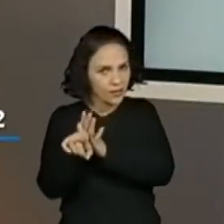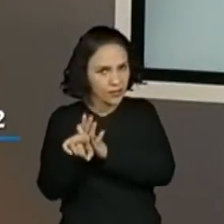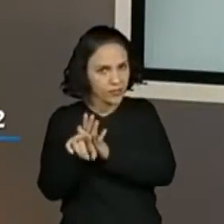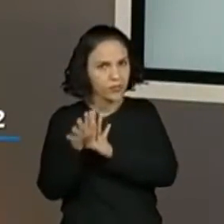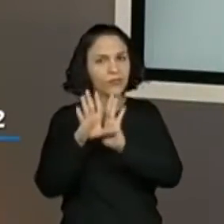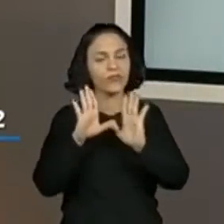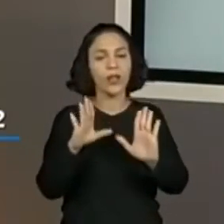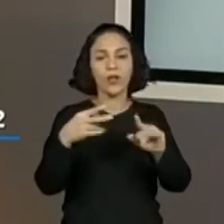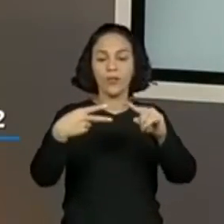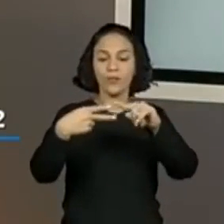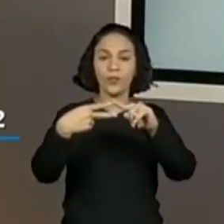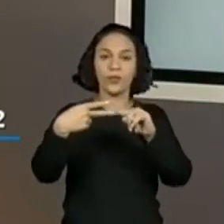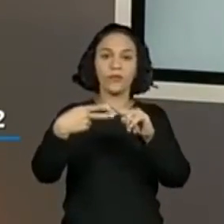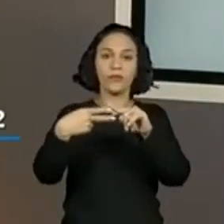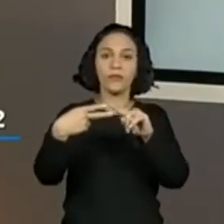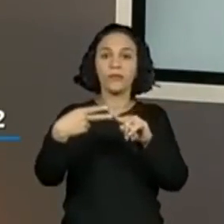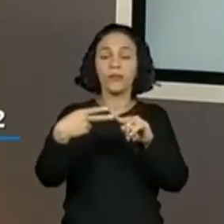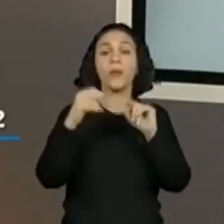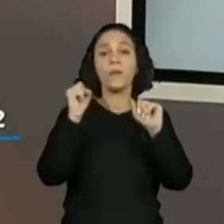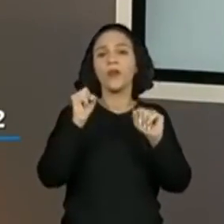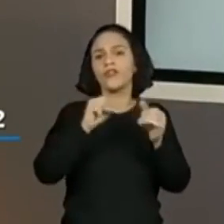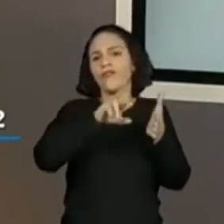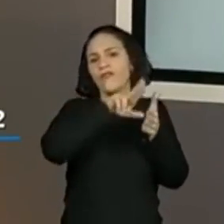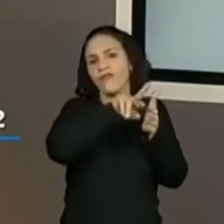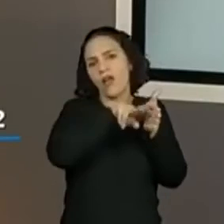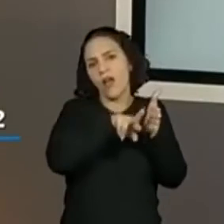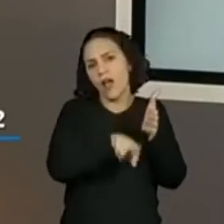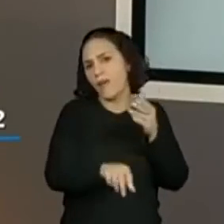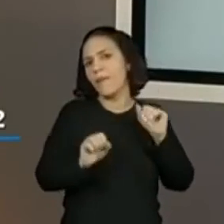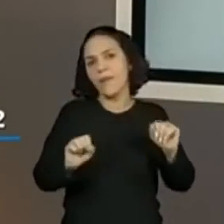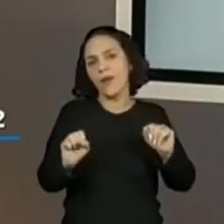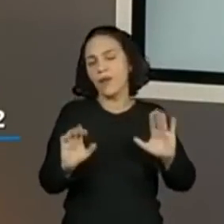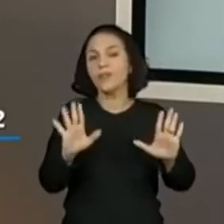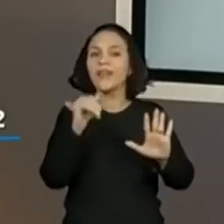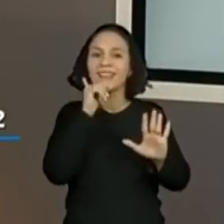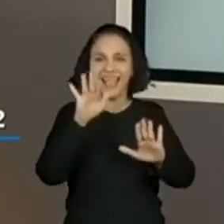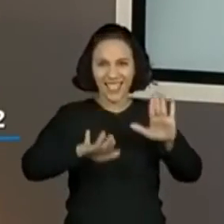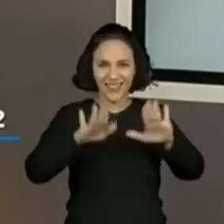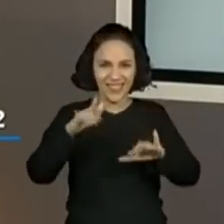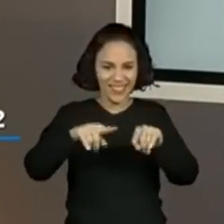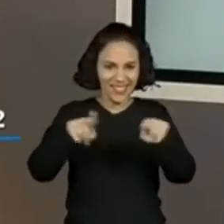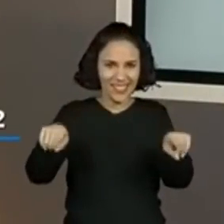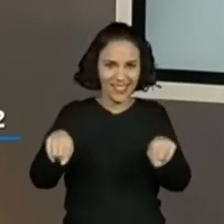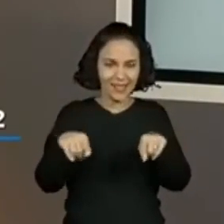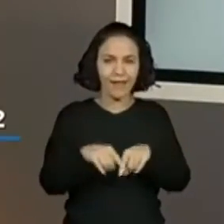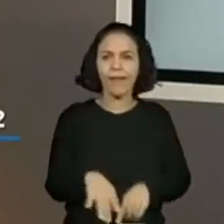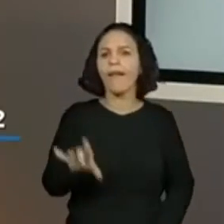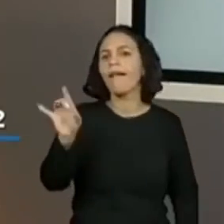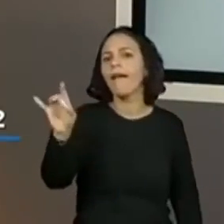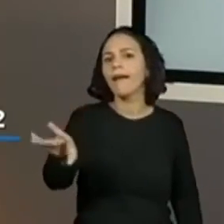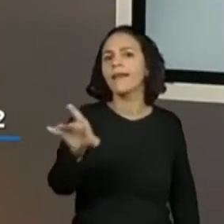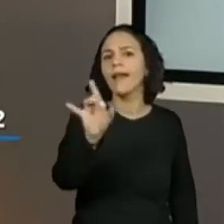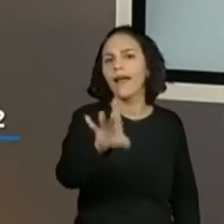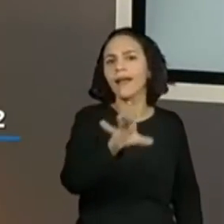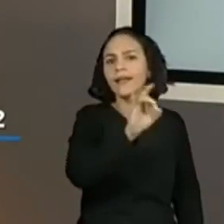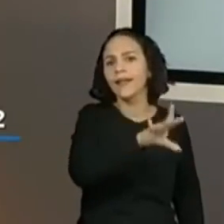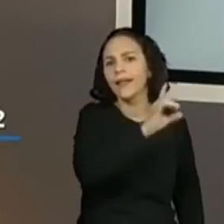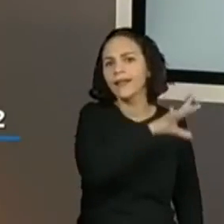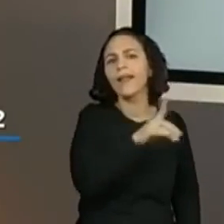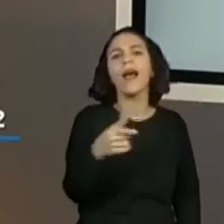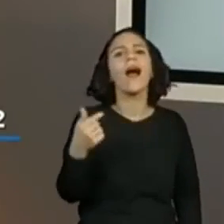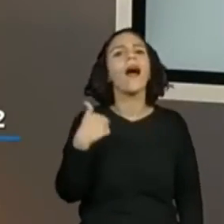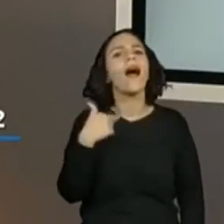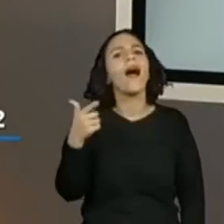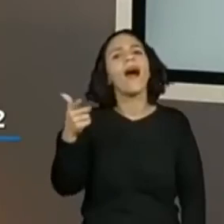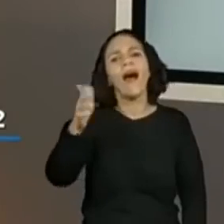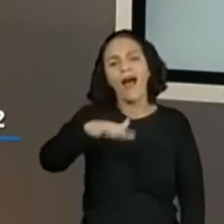colocamos ali dois possíveis finais, poderia ter mais, tá, gente? Poderia, na sala de aula, cada aluno tem a oportunidade de colocar lá, ai,